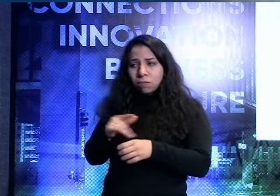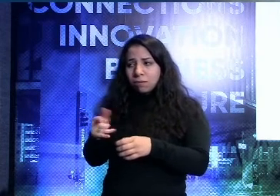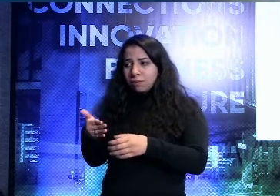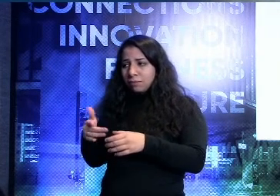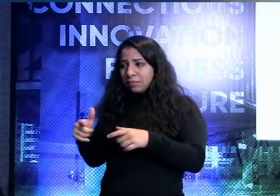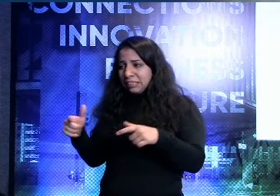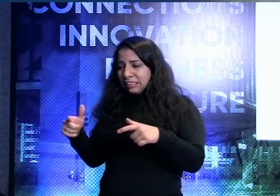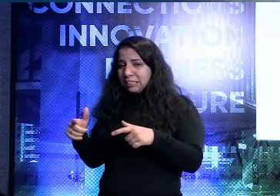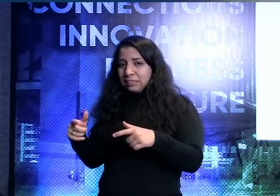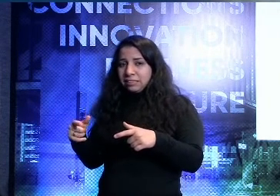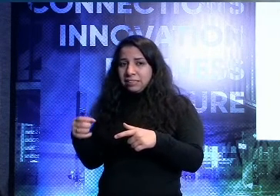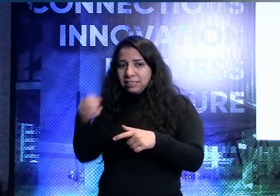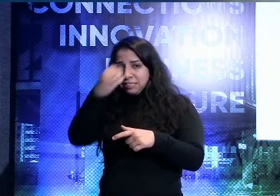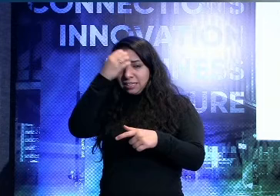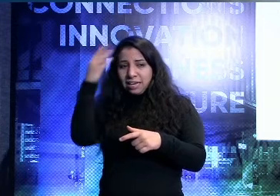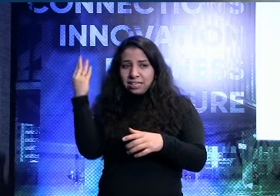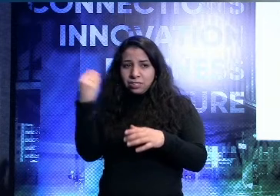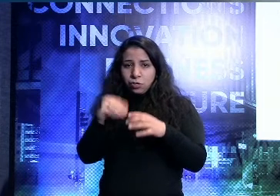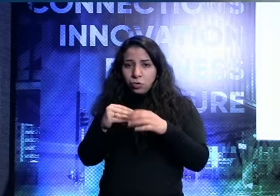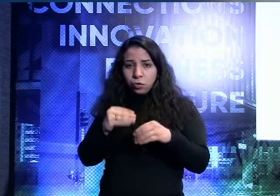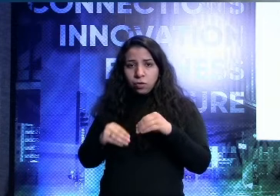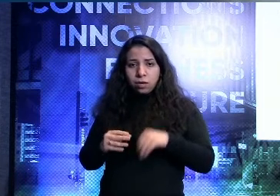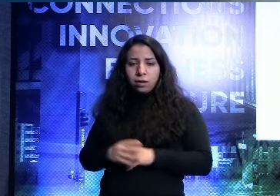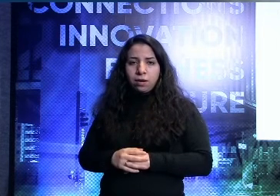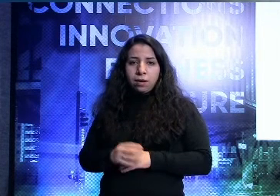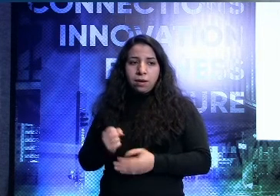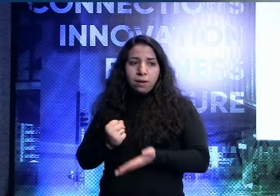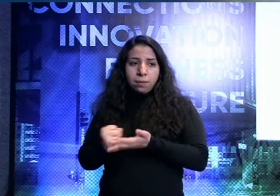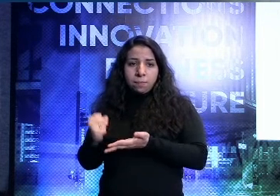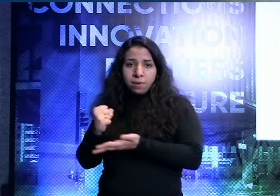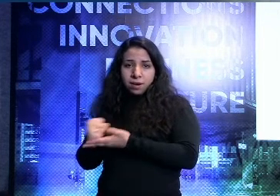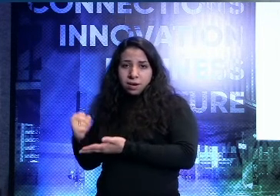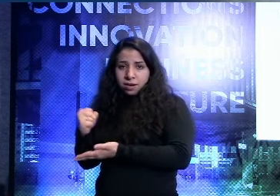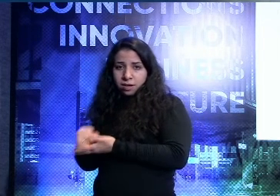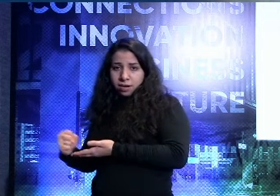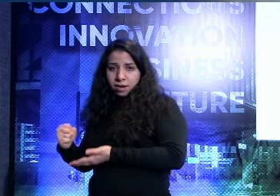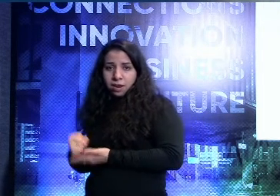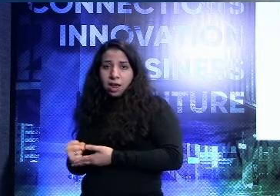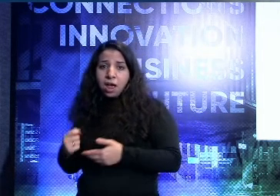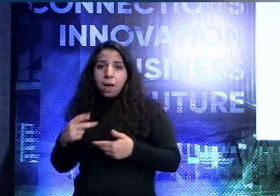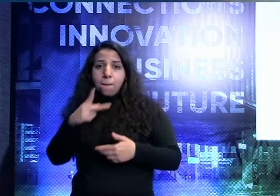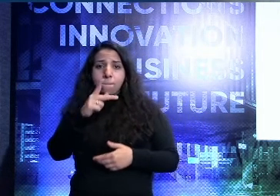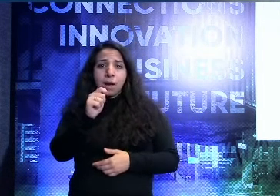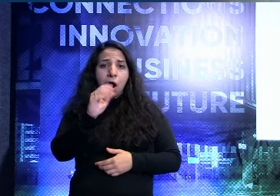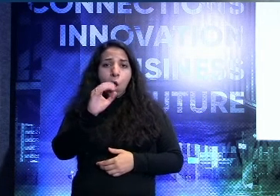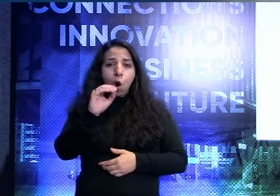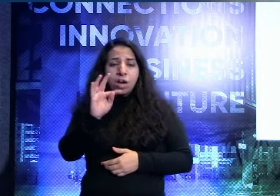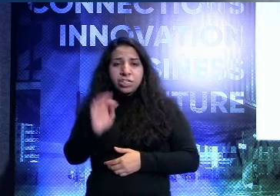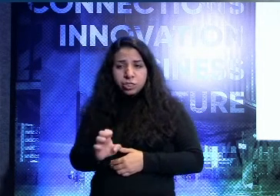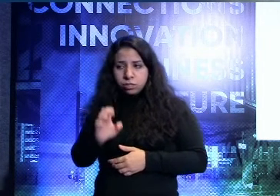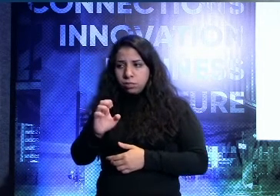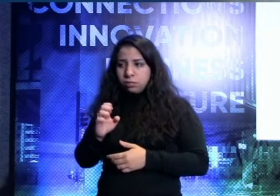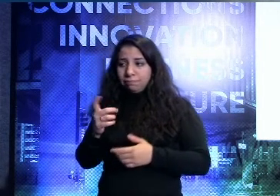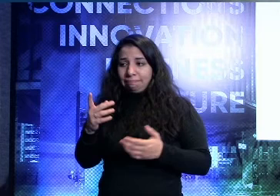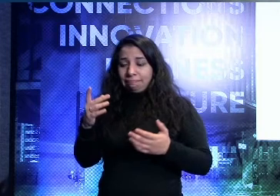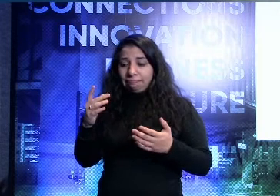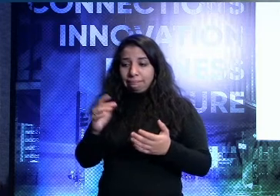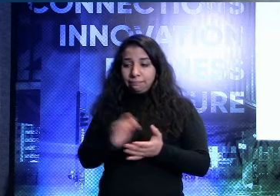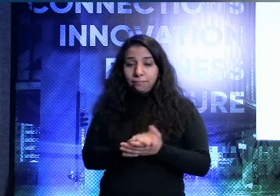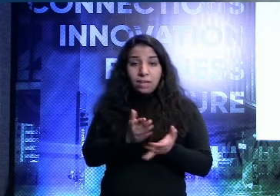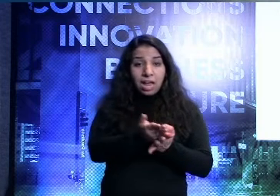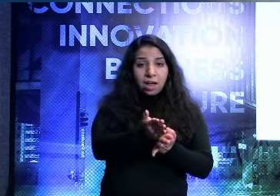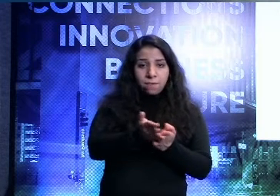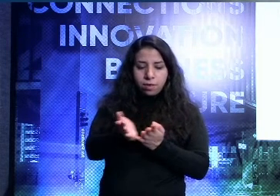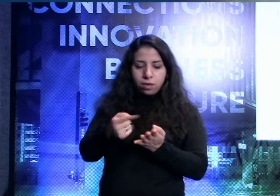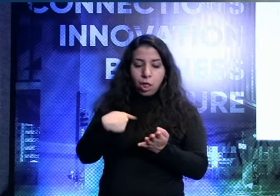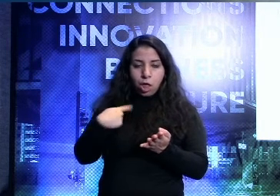Né? Perder pacote. Né? Eu estava falando na trilha agora há pouco de microserviços, né? A gente acha, é sempre assim, né? O cara